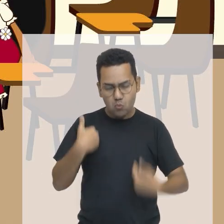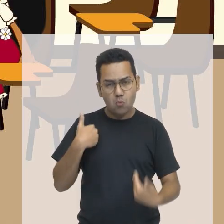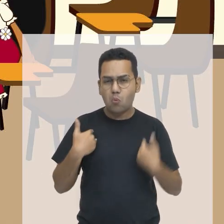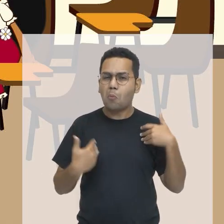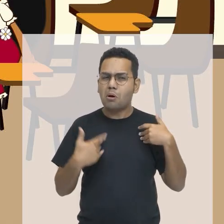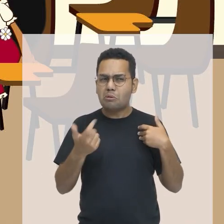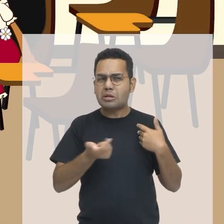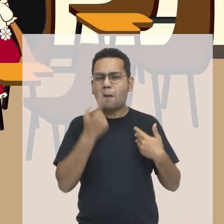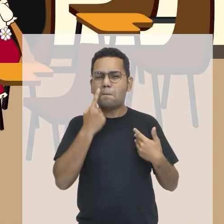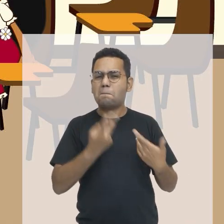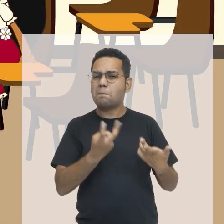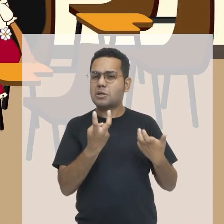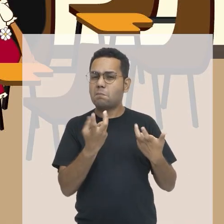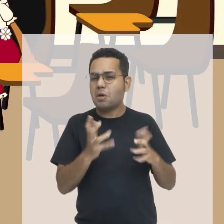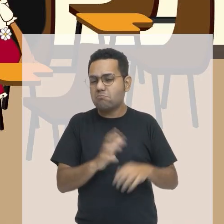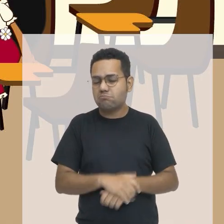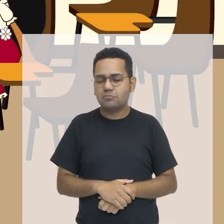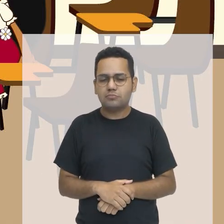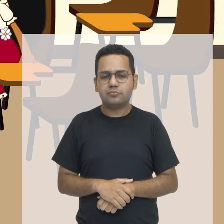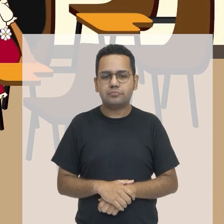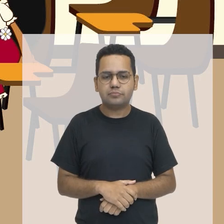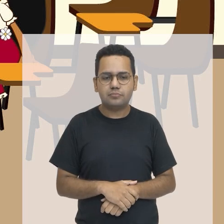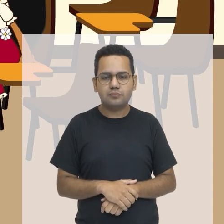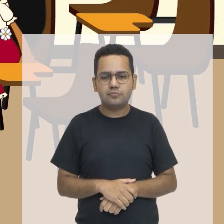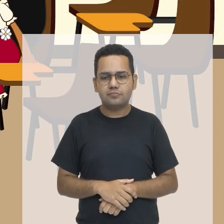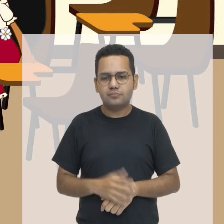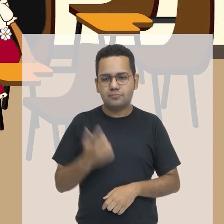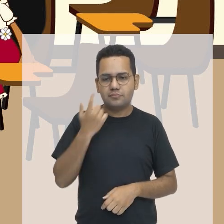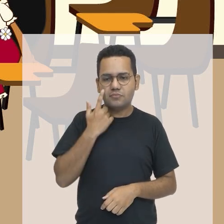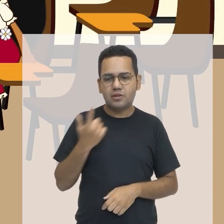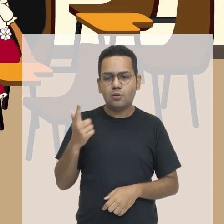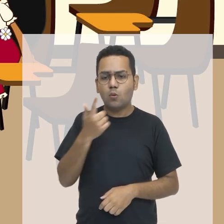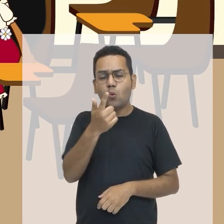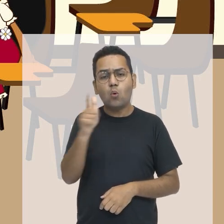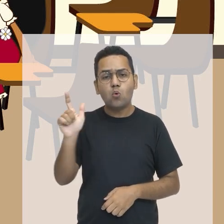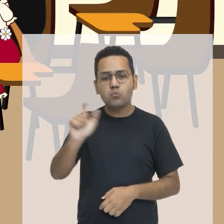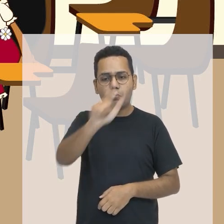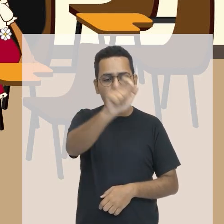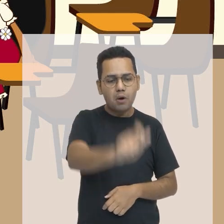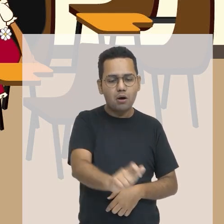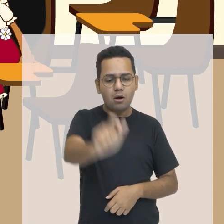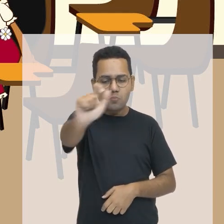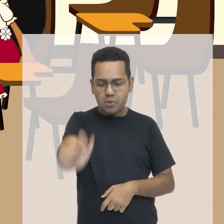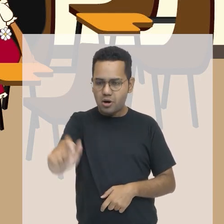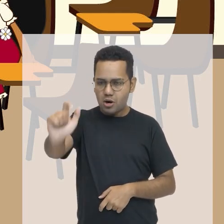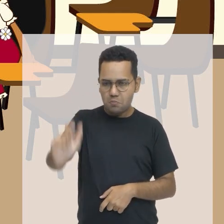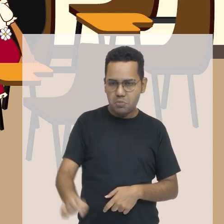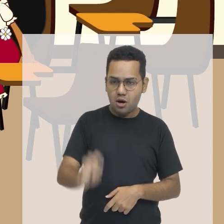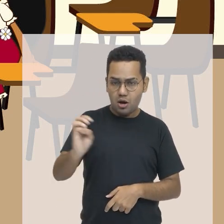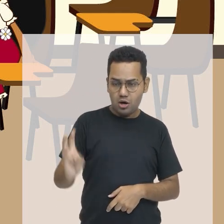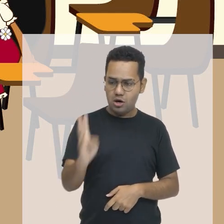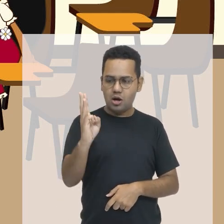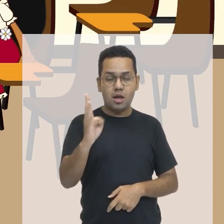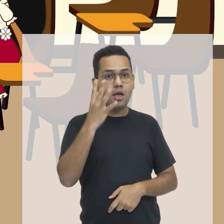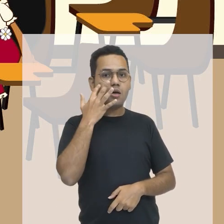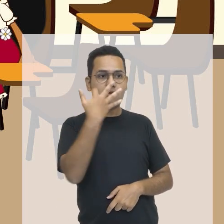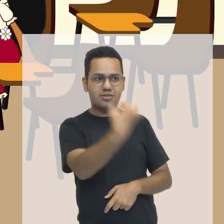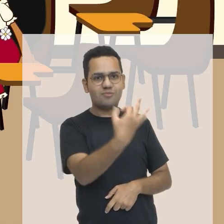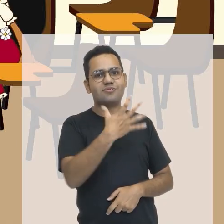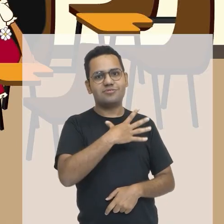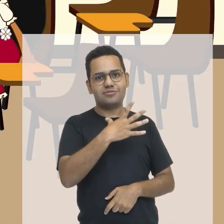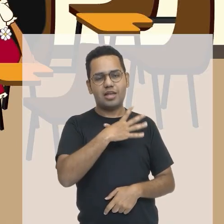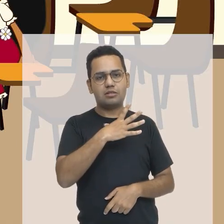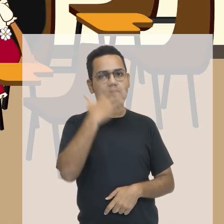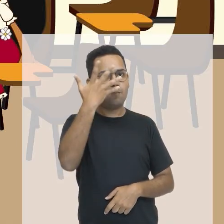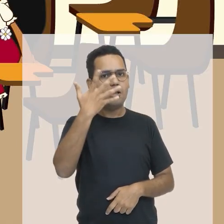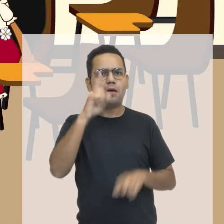sentindo ali naquele momento. Então, se a gente reparar essa imagem, nós vemos os outros personagens todos ali atentos, prestando atenção, enquanto